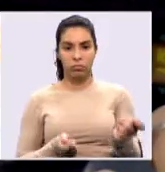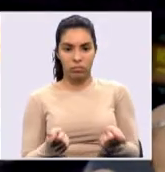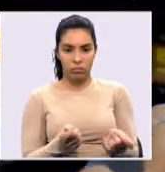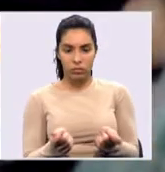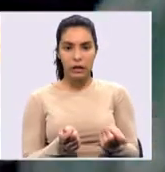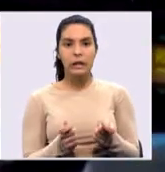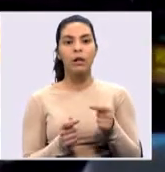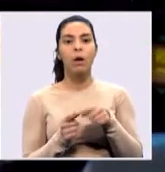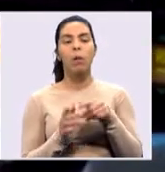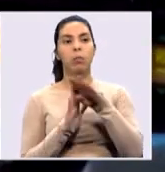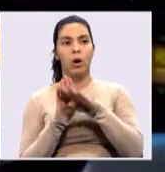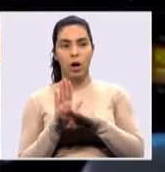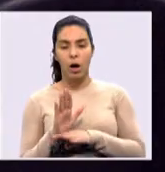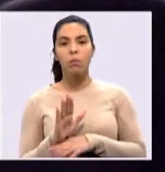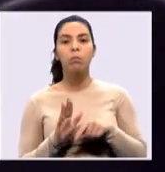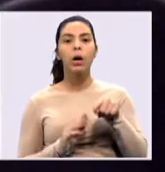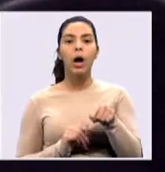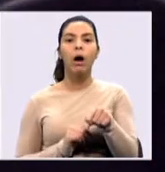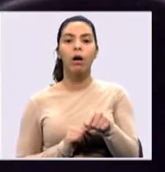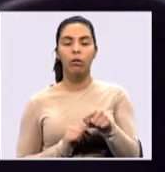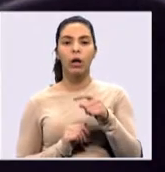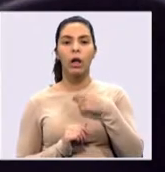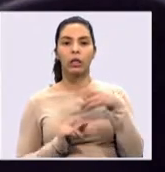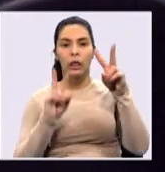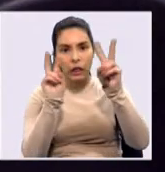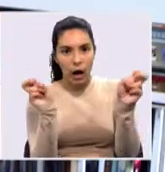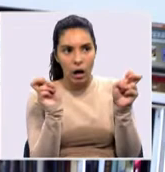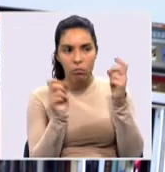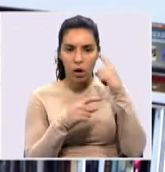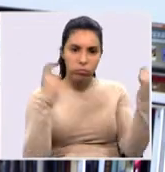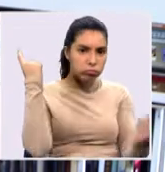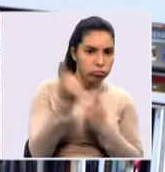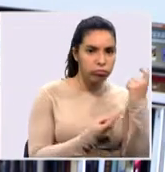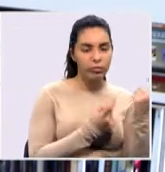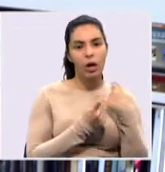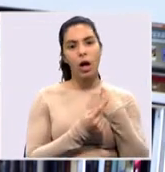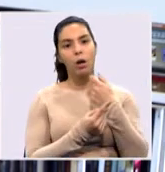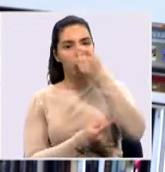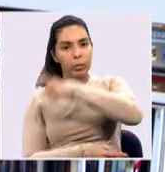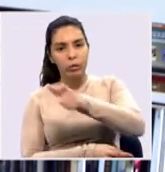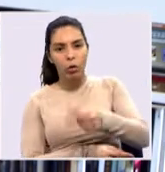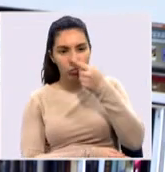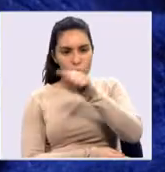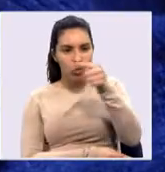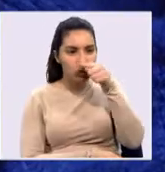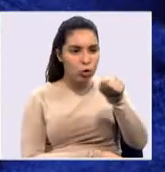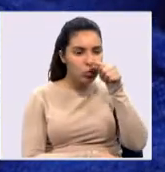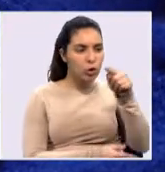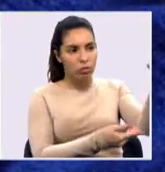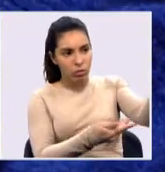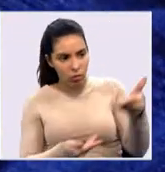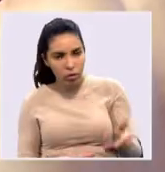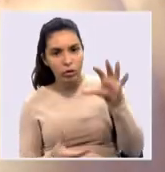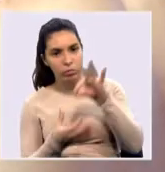Coordeno um programa chamado Saúde em Dia. Faço toda a coordenação, ou seja, arranjo o tema, convido as